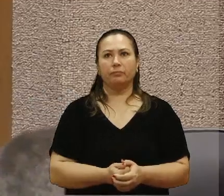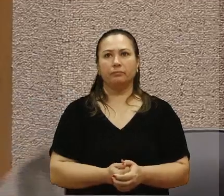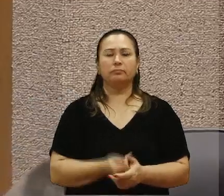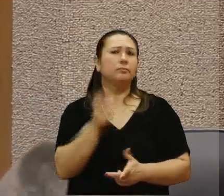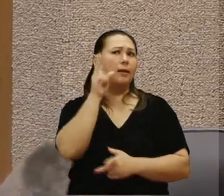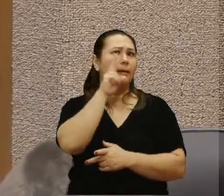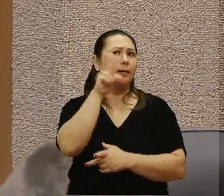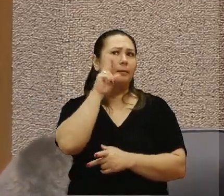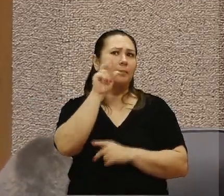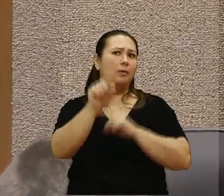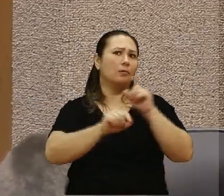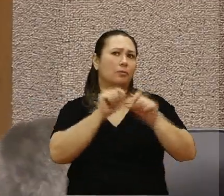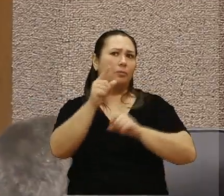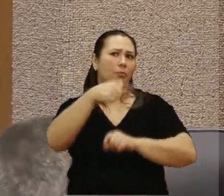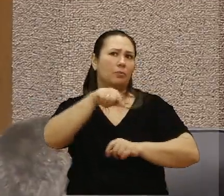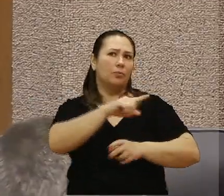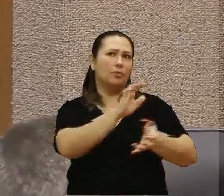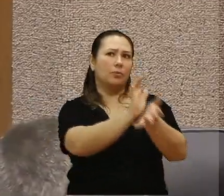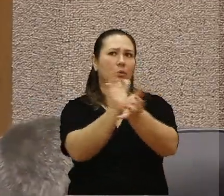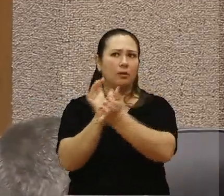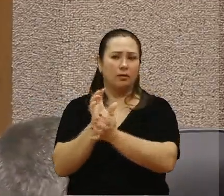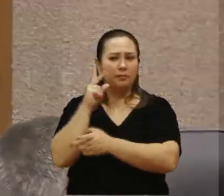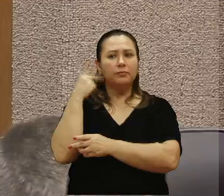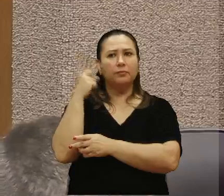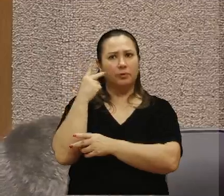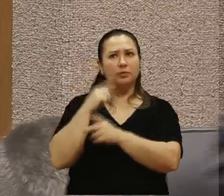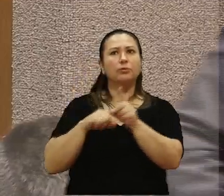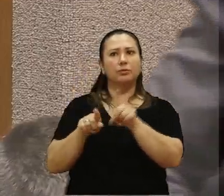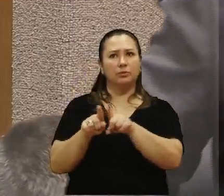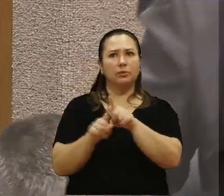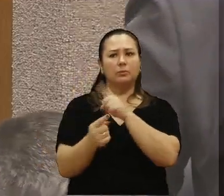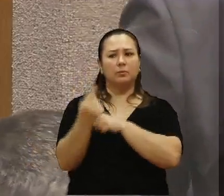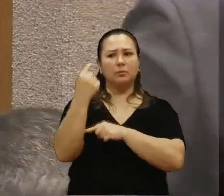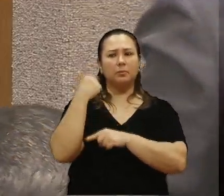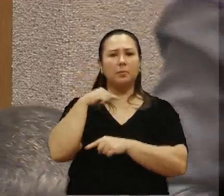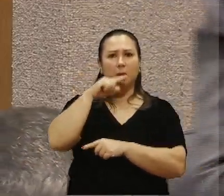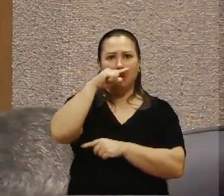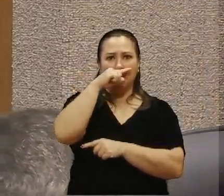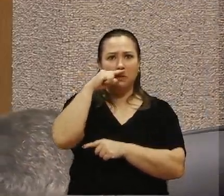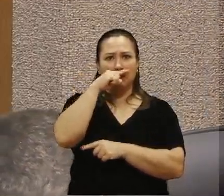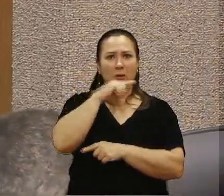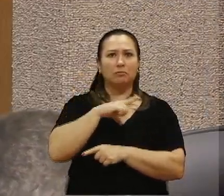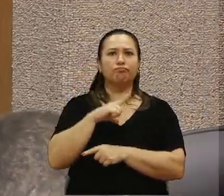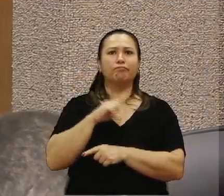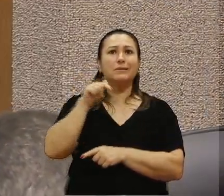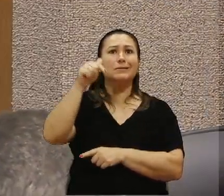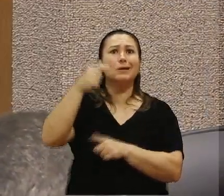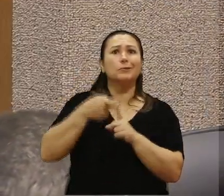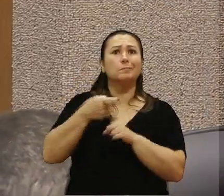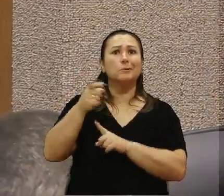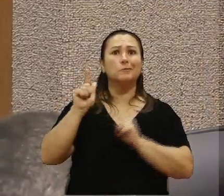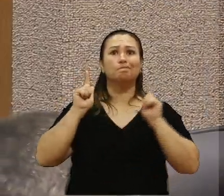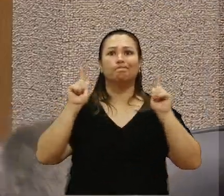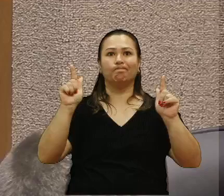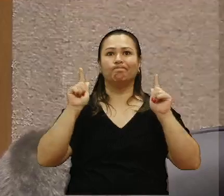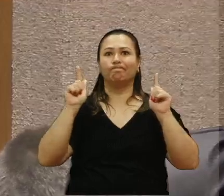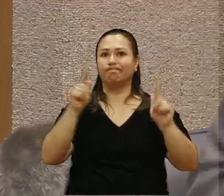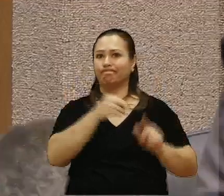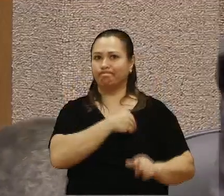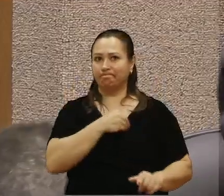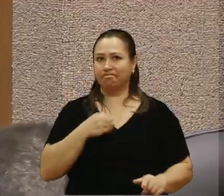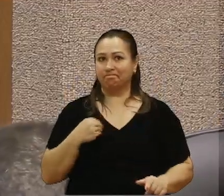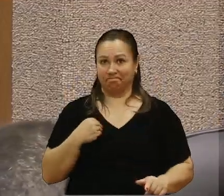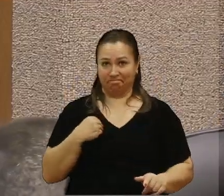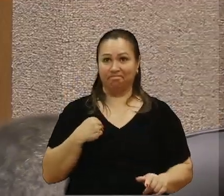Lembrar um pouco, nobres colegas aqui, que foram vereadores também, no tempo do Sartori, foram 7 meses de greve. Os médicos.